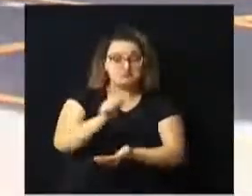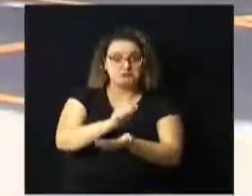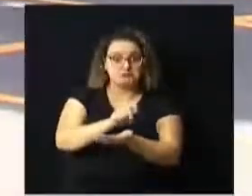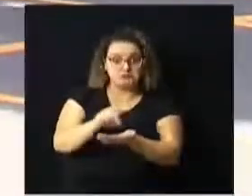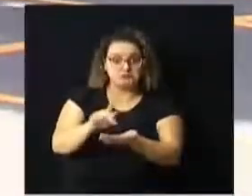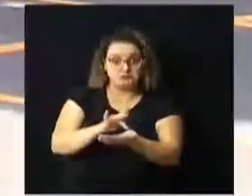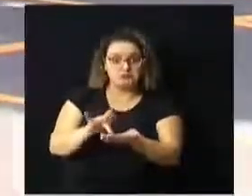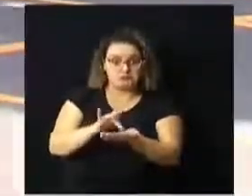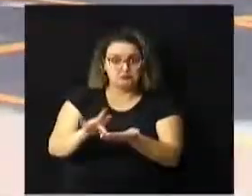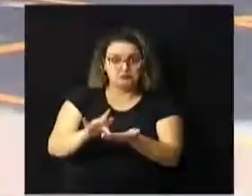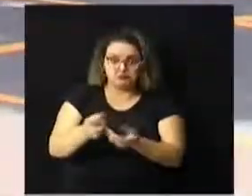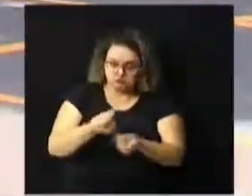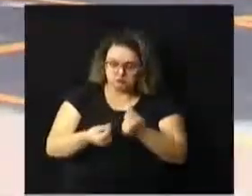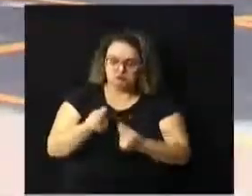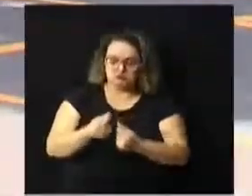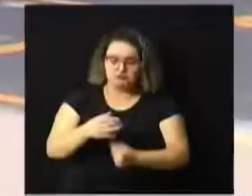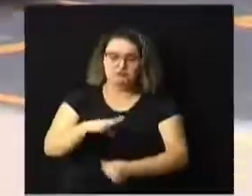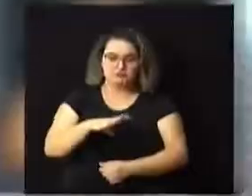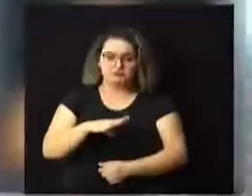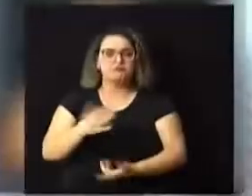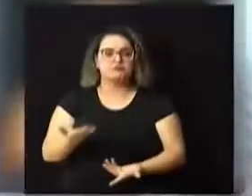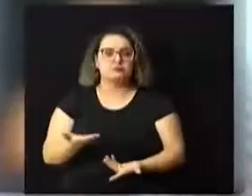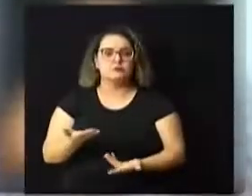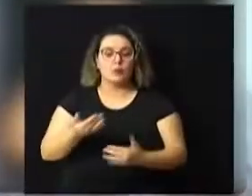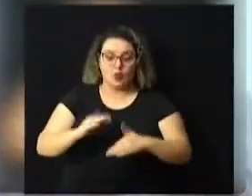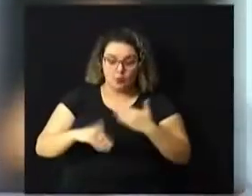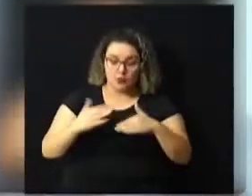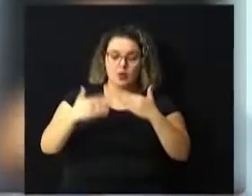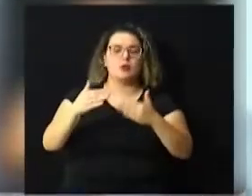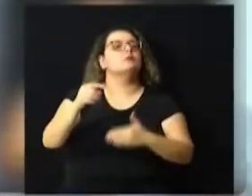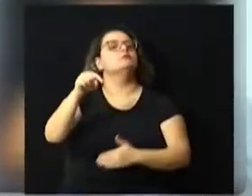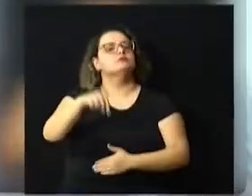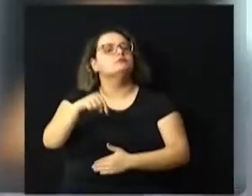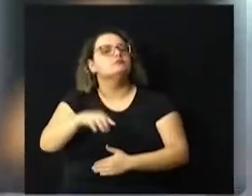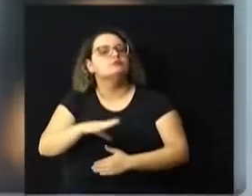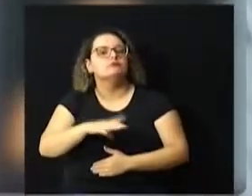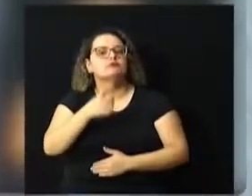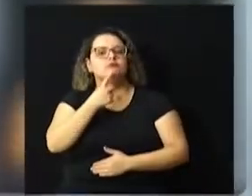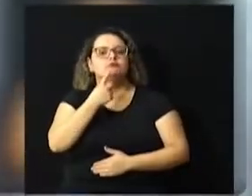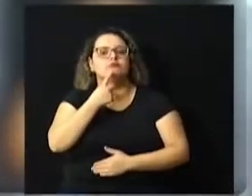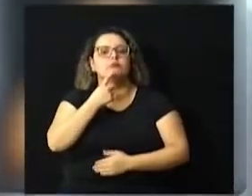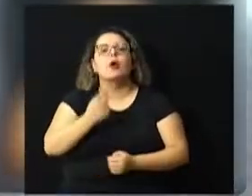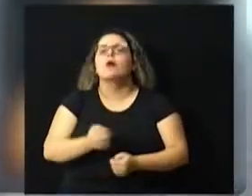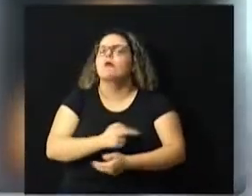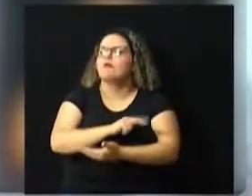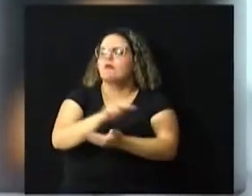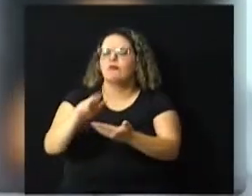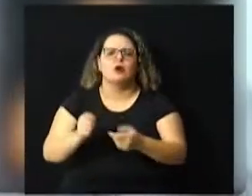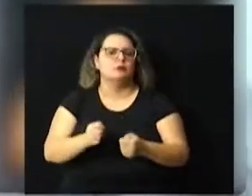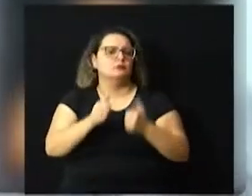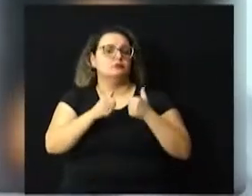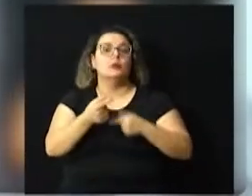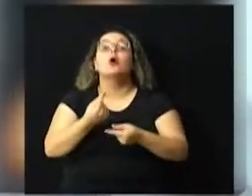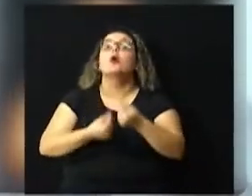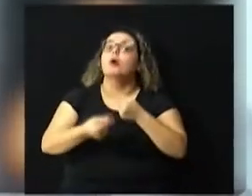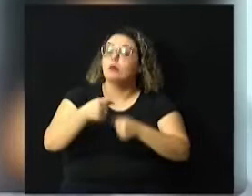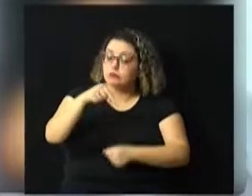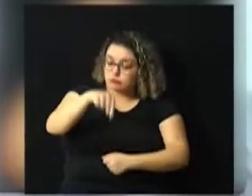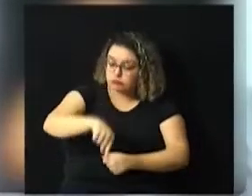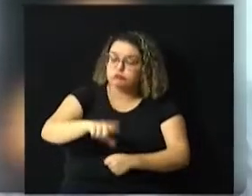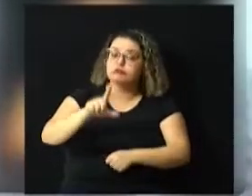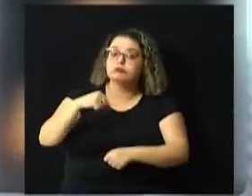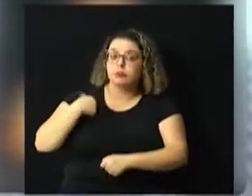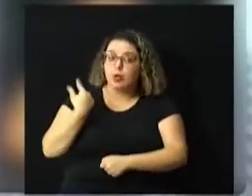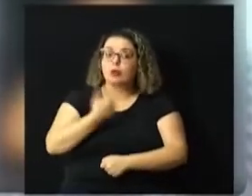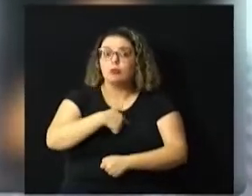algo positivo para a economia do município. Para que desenvolva um aplicativo para a cidade que trará muitos benefícios para a economia